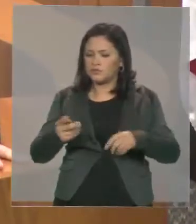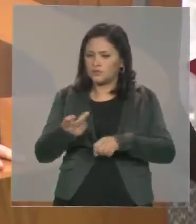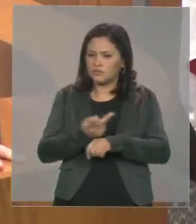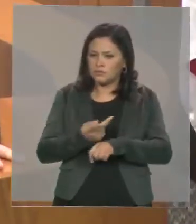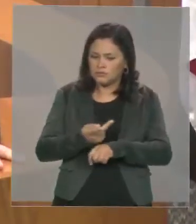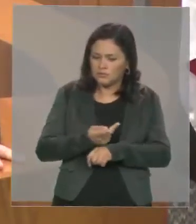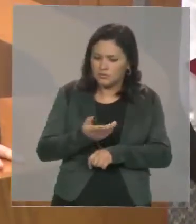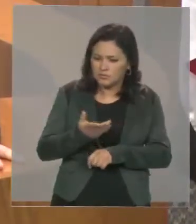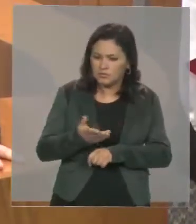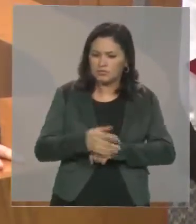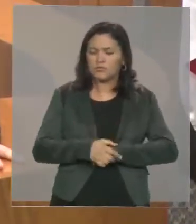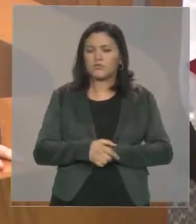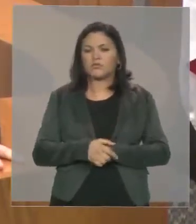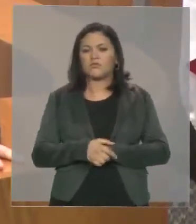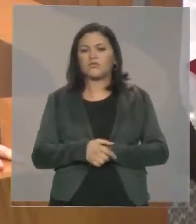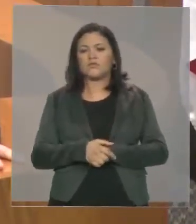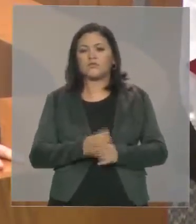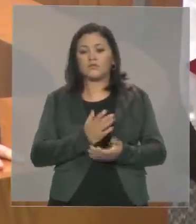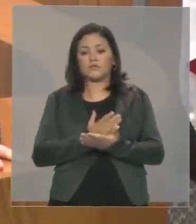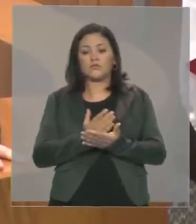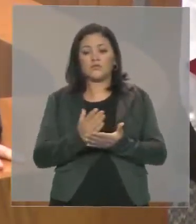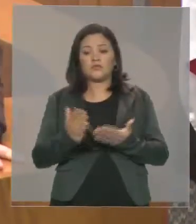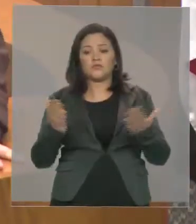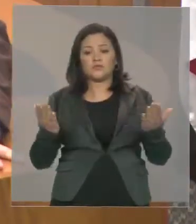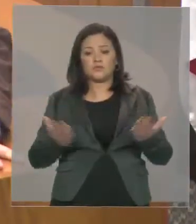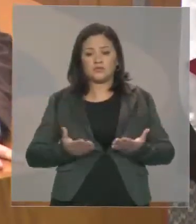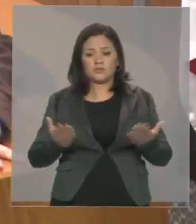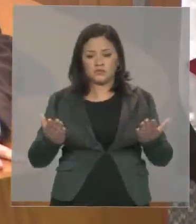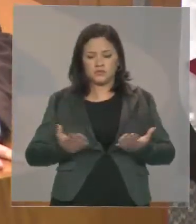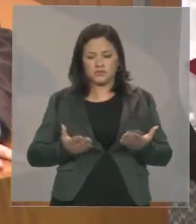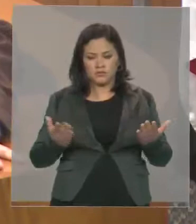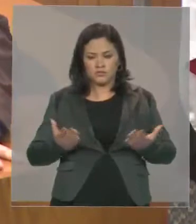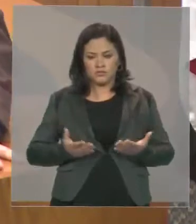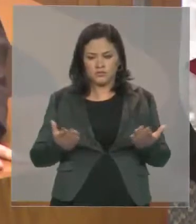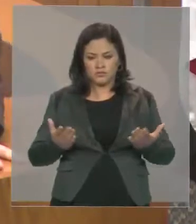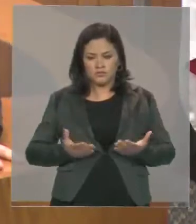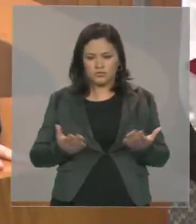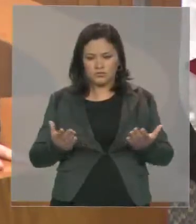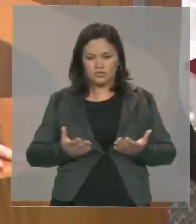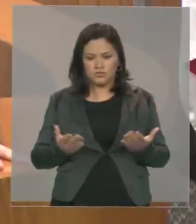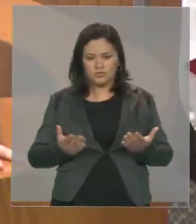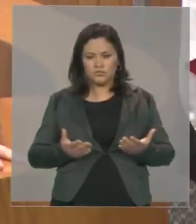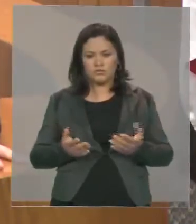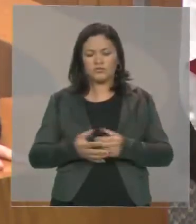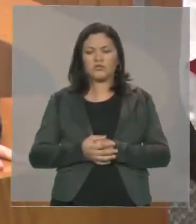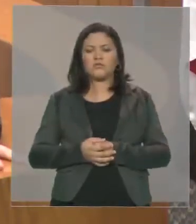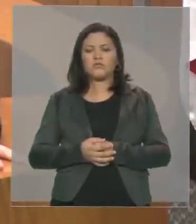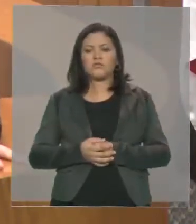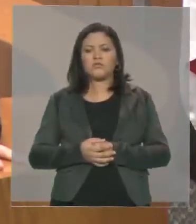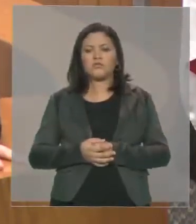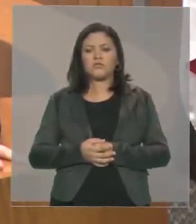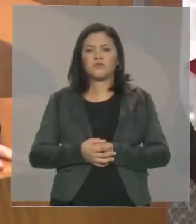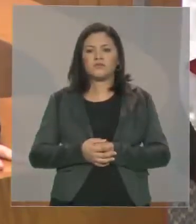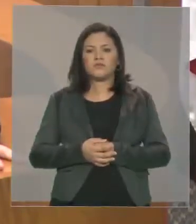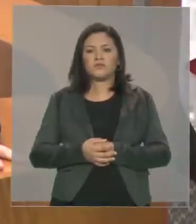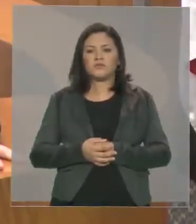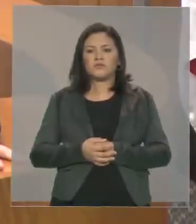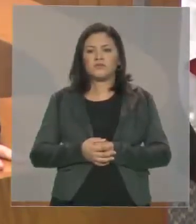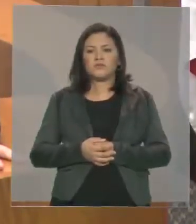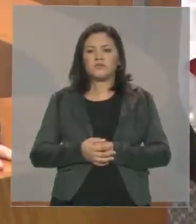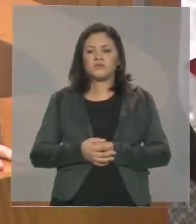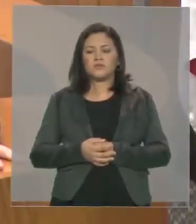E a partir de hoje, será instalada a regulação